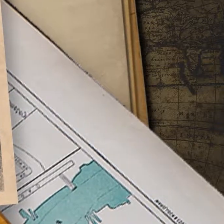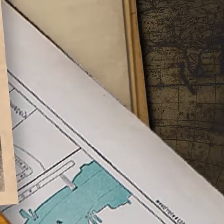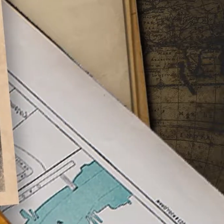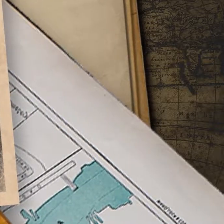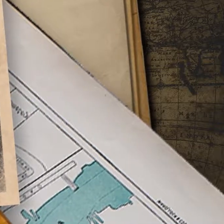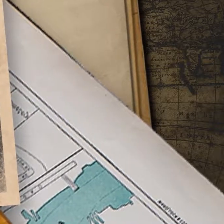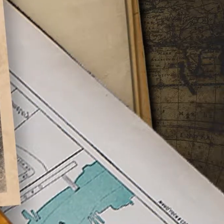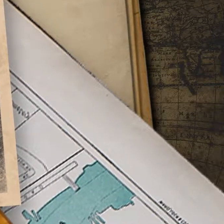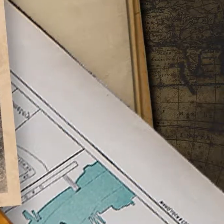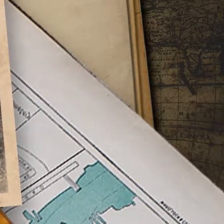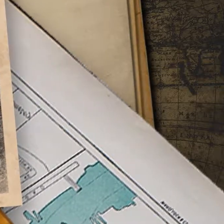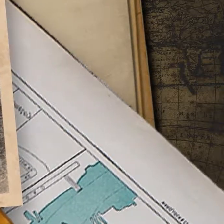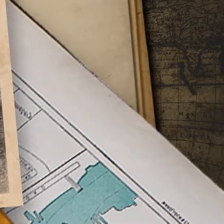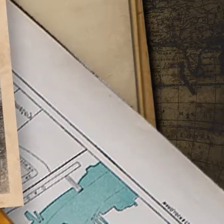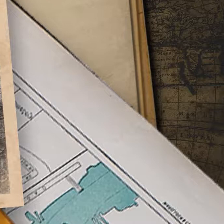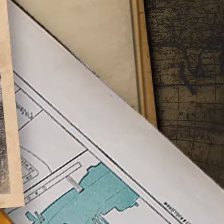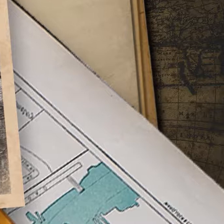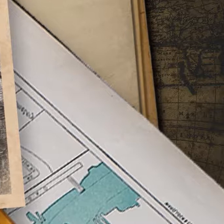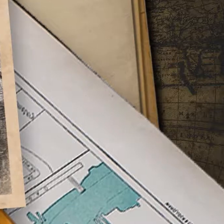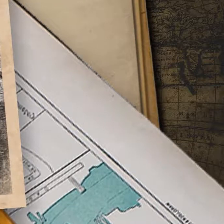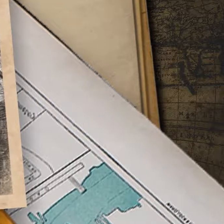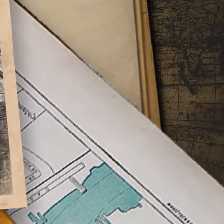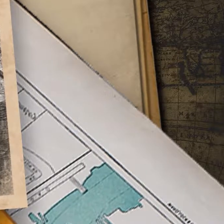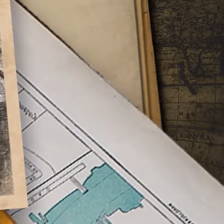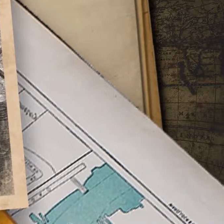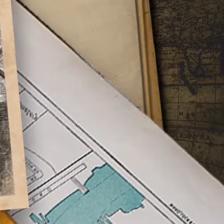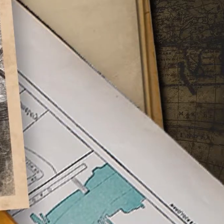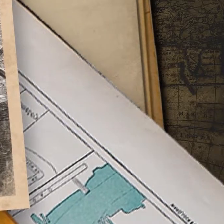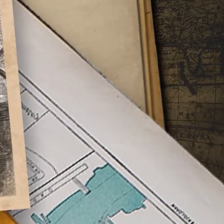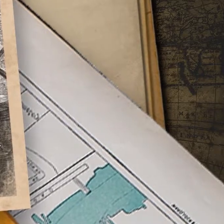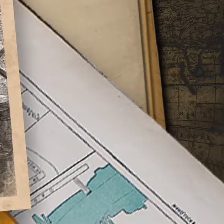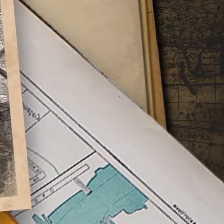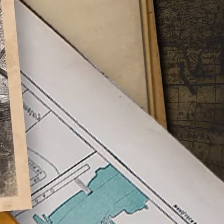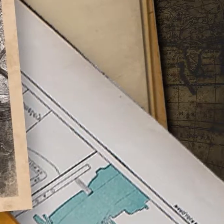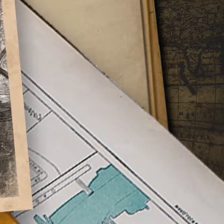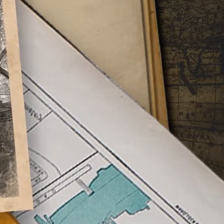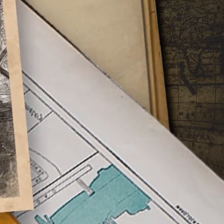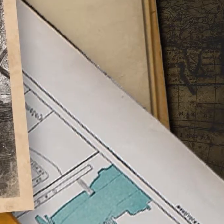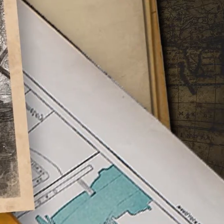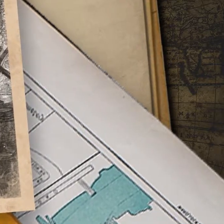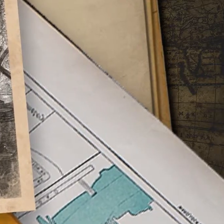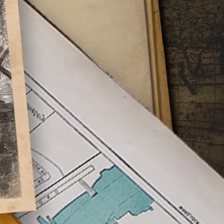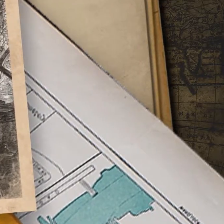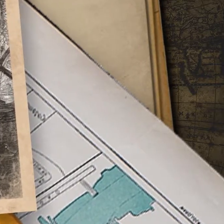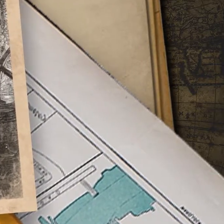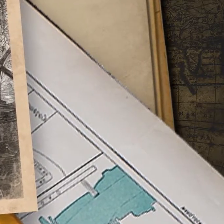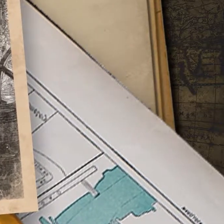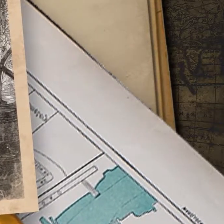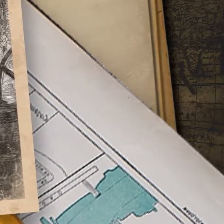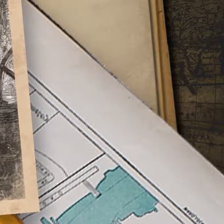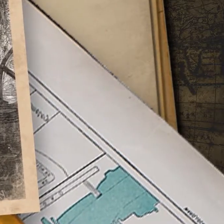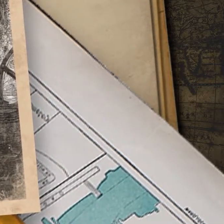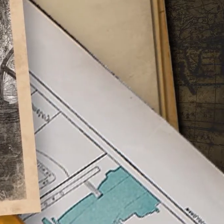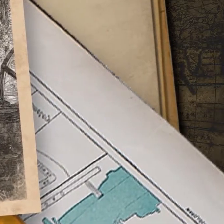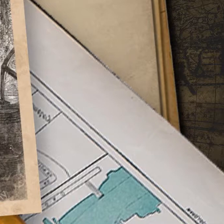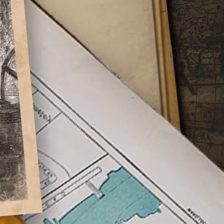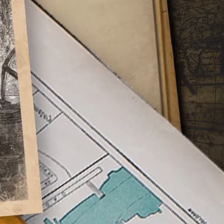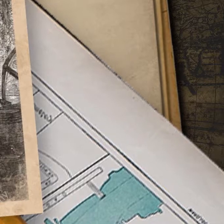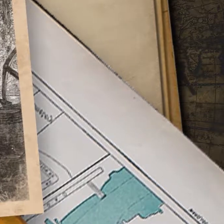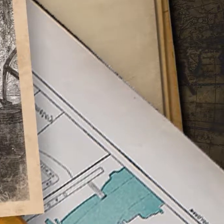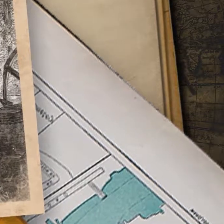Ao lado direito deles, uma árvore e do lado esquerdo, uma embarcação. Mais ao fundo, um grande navio no